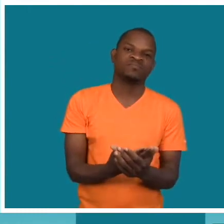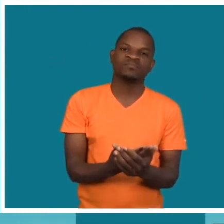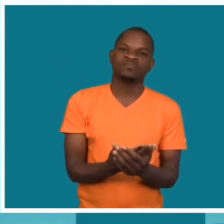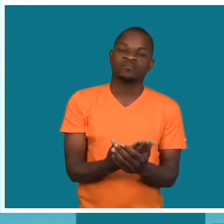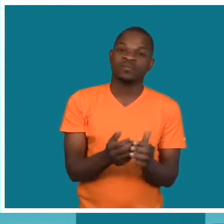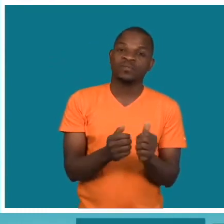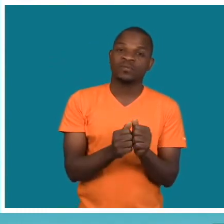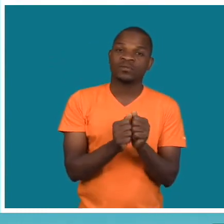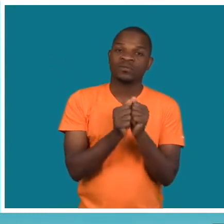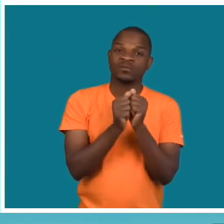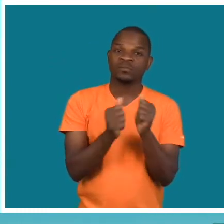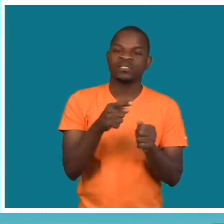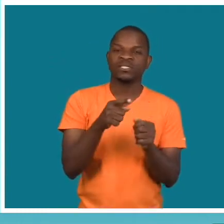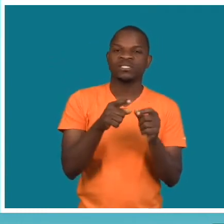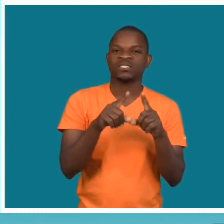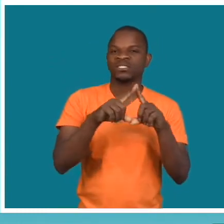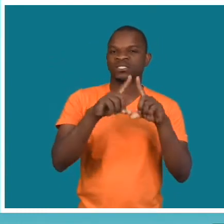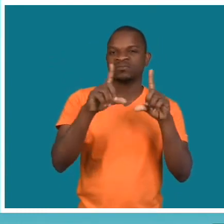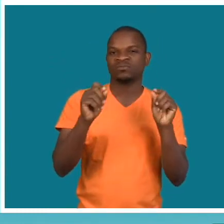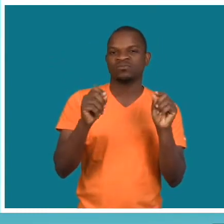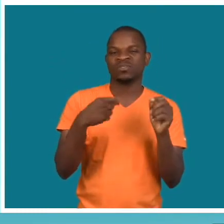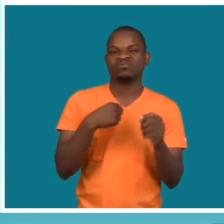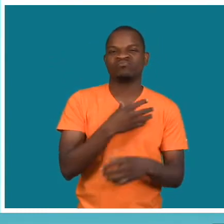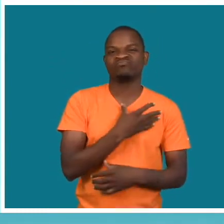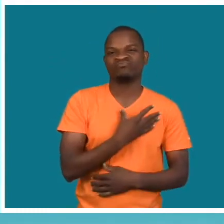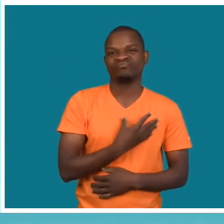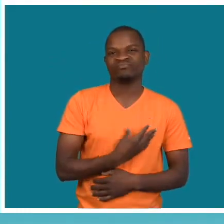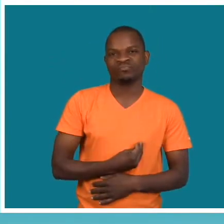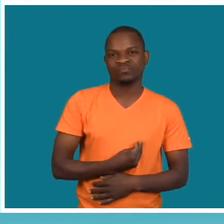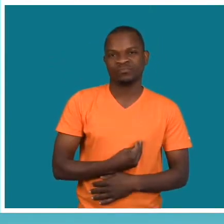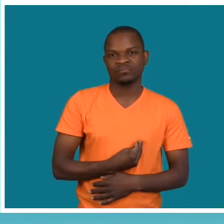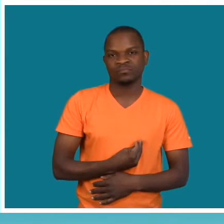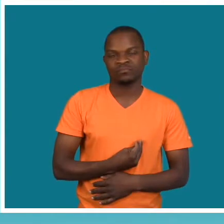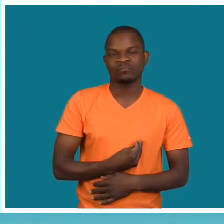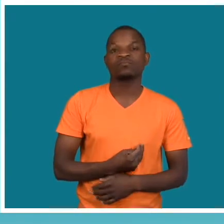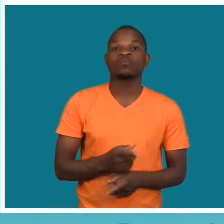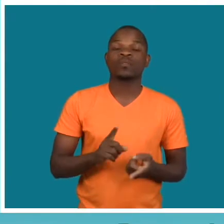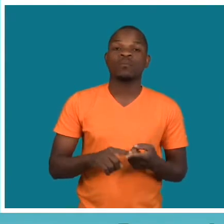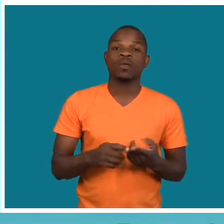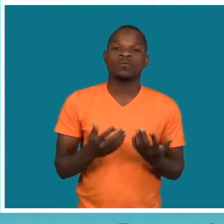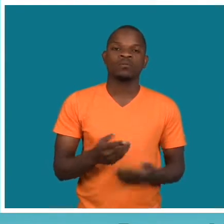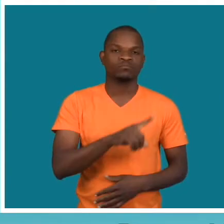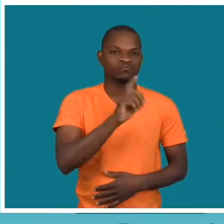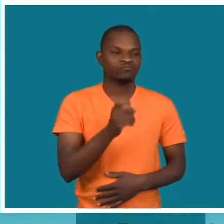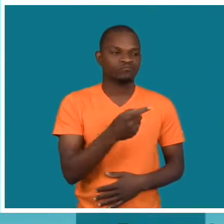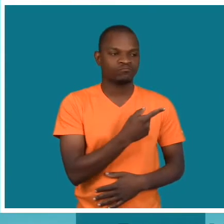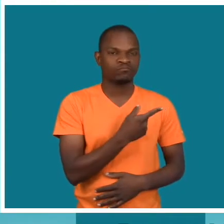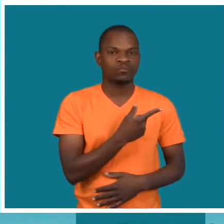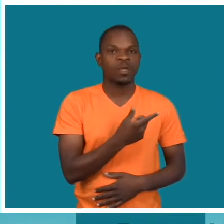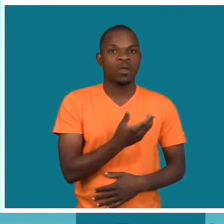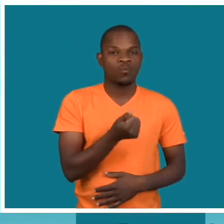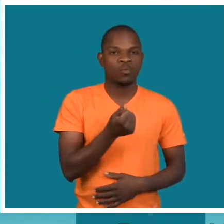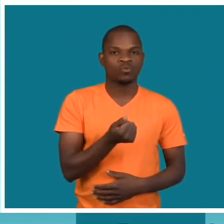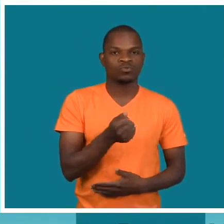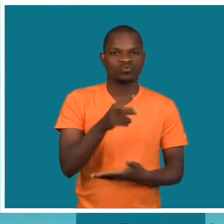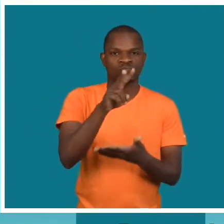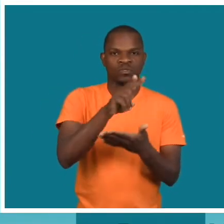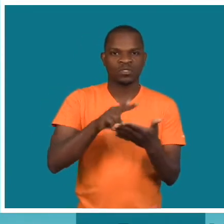é muito, esse assunto me deixa assim. Pois é, e posso aqui ler